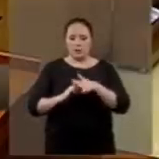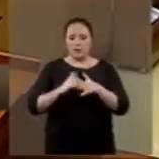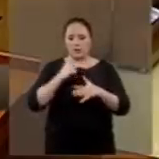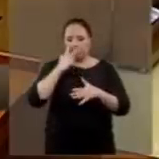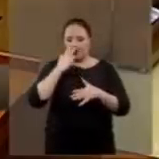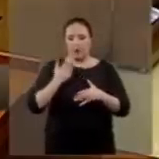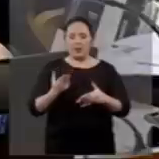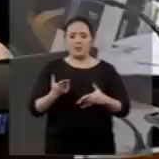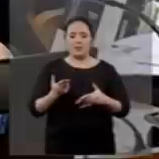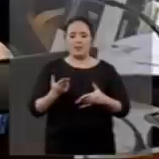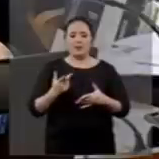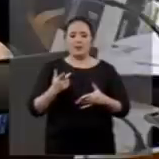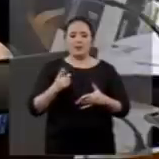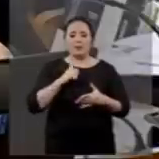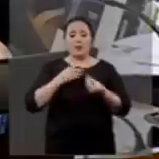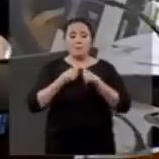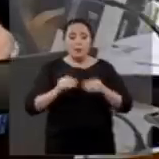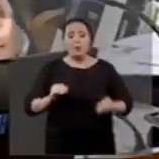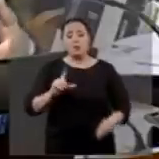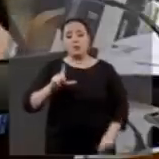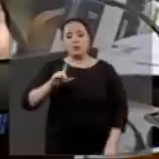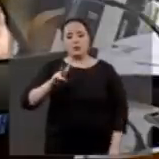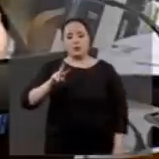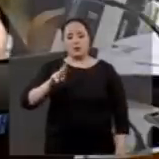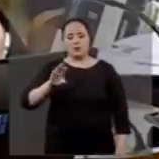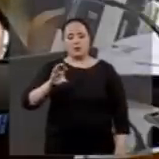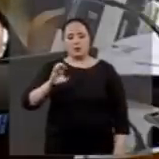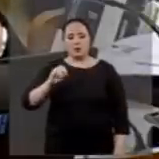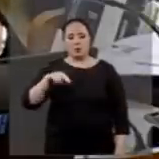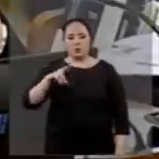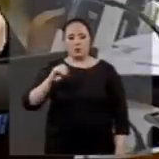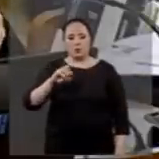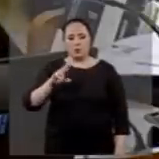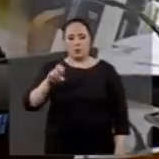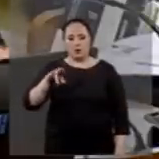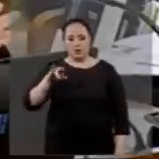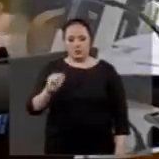na livre concorrência. Quais são as